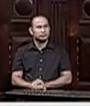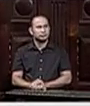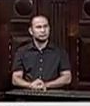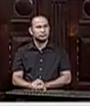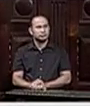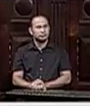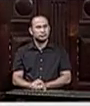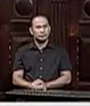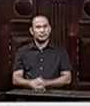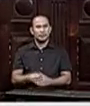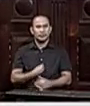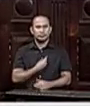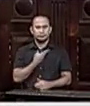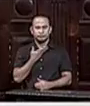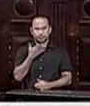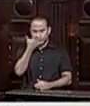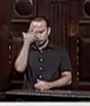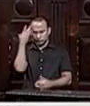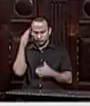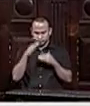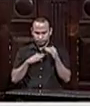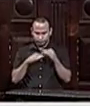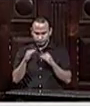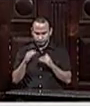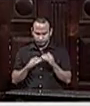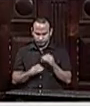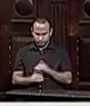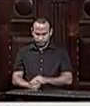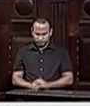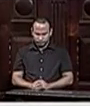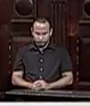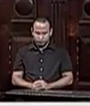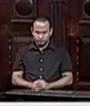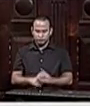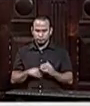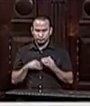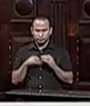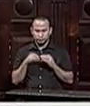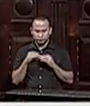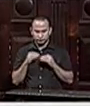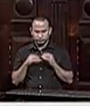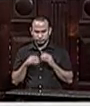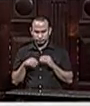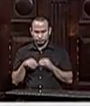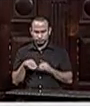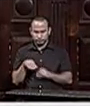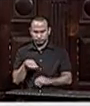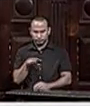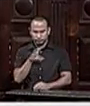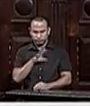a presença desses servidores no serviço público estadual,